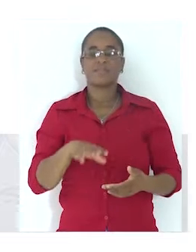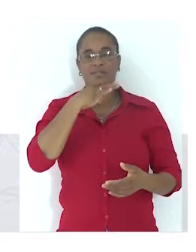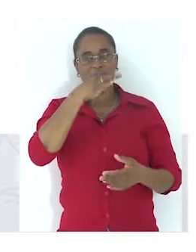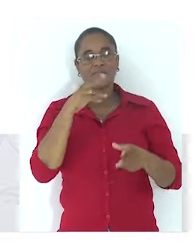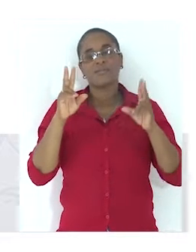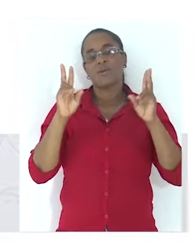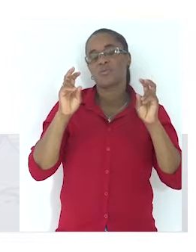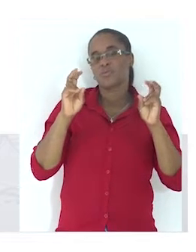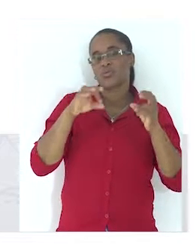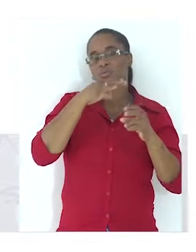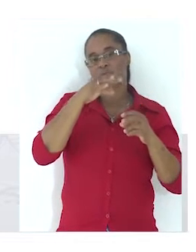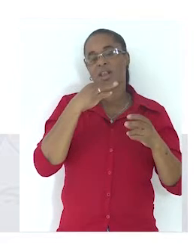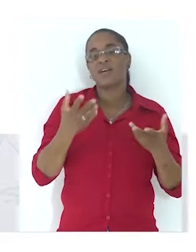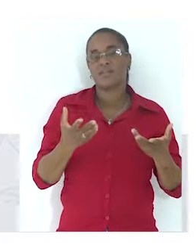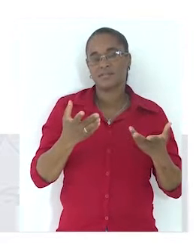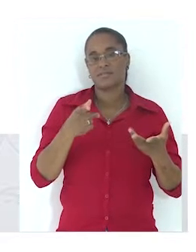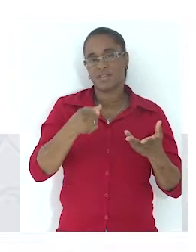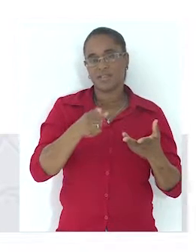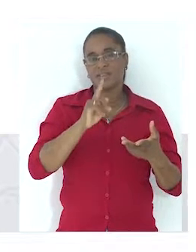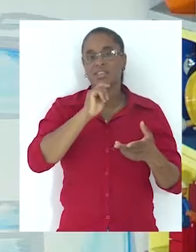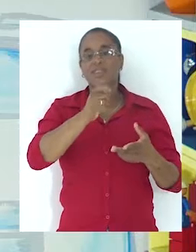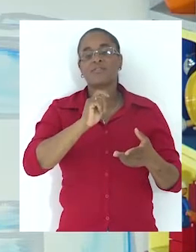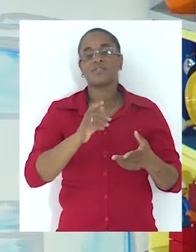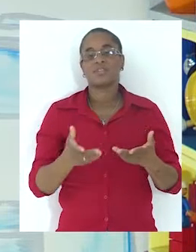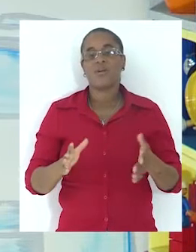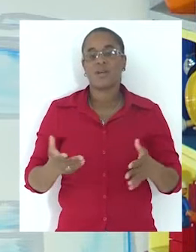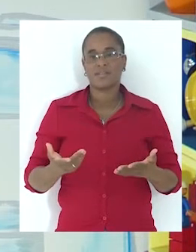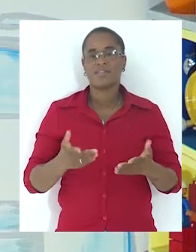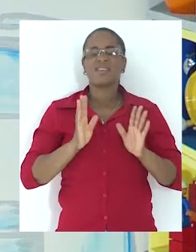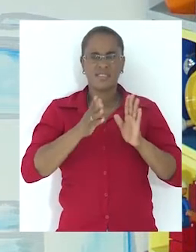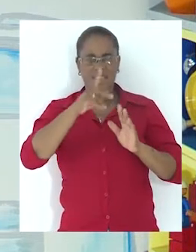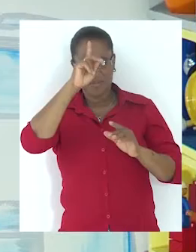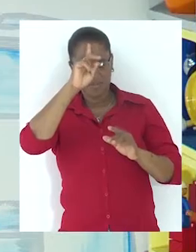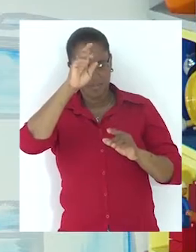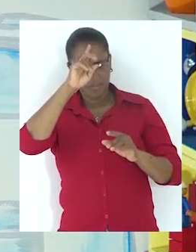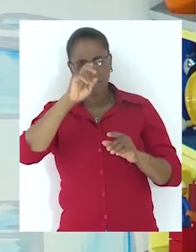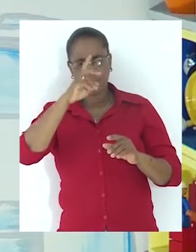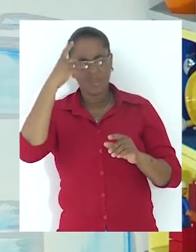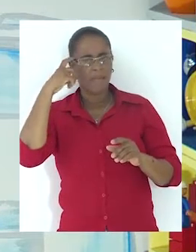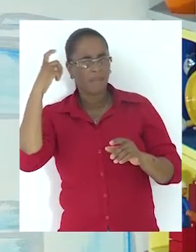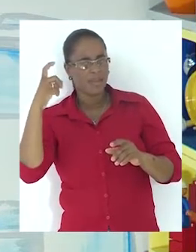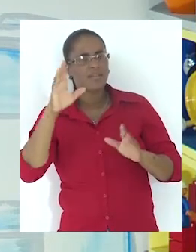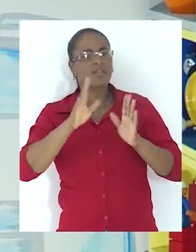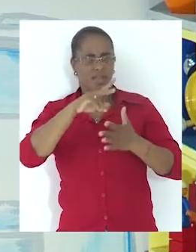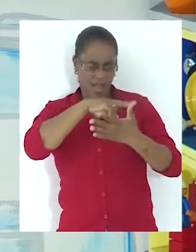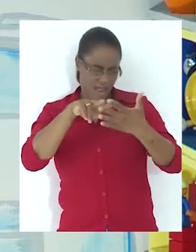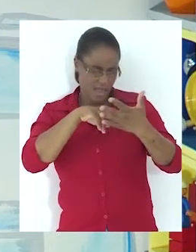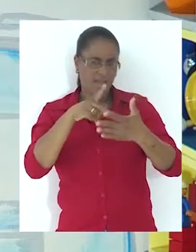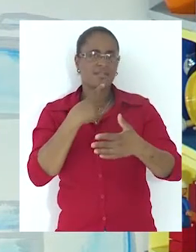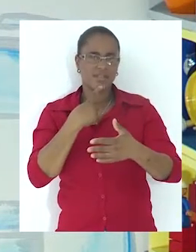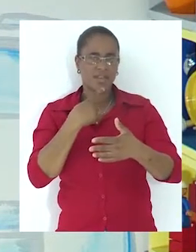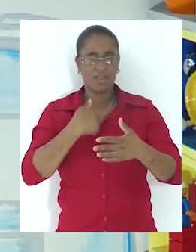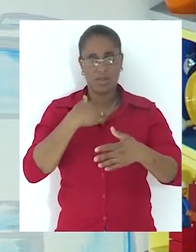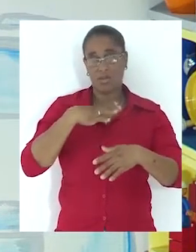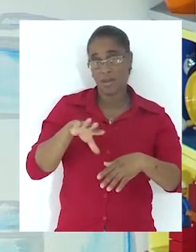na entrevista. Qual é o tema, qual é o assunto dessa entrevista? Já pensaram, já leram, entenderam? Então eu quero a